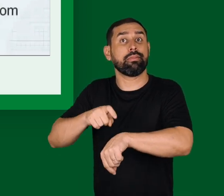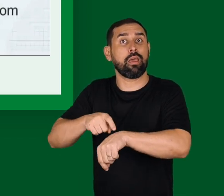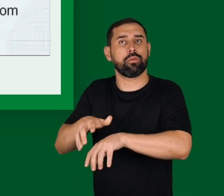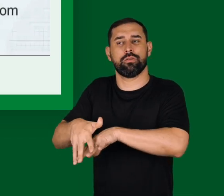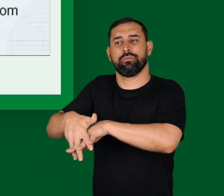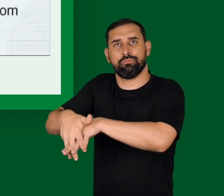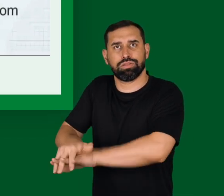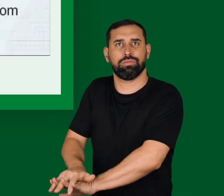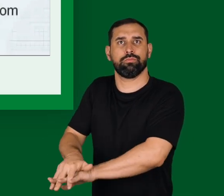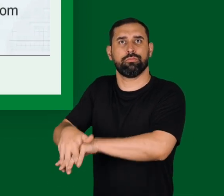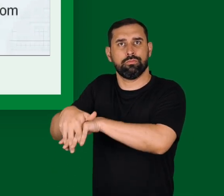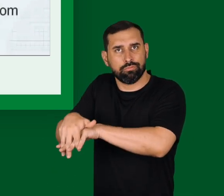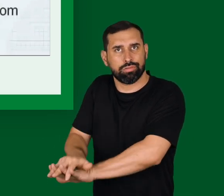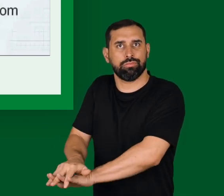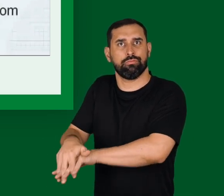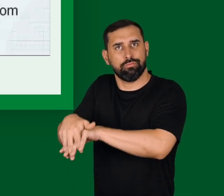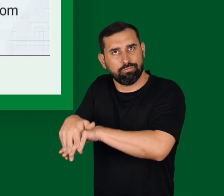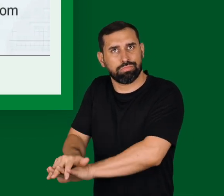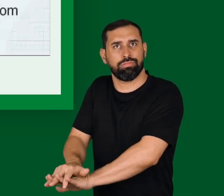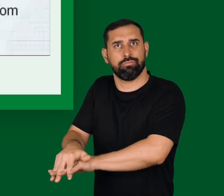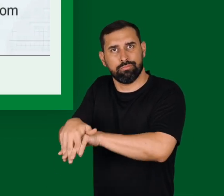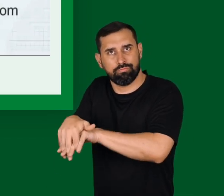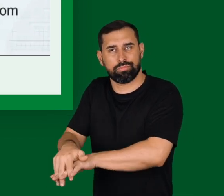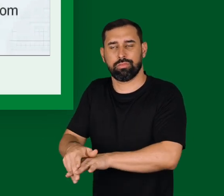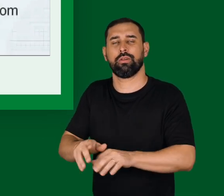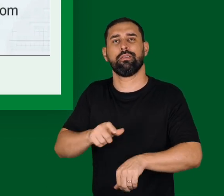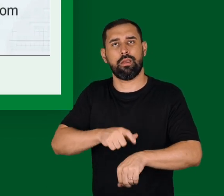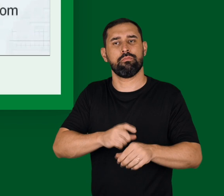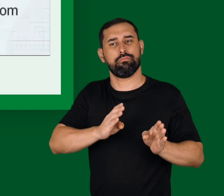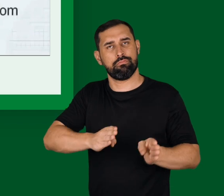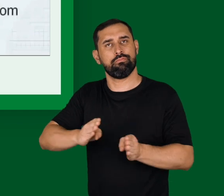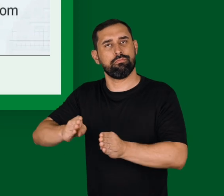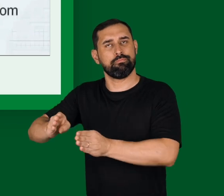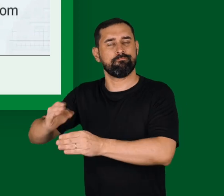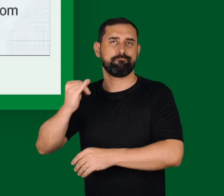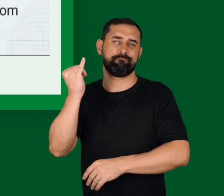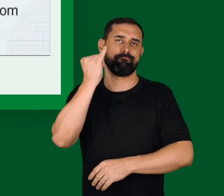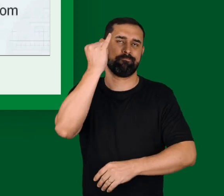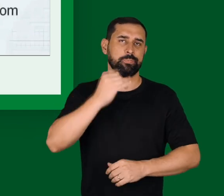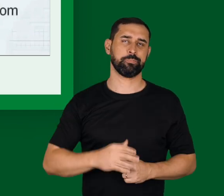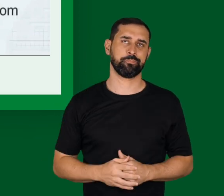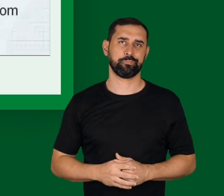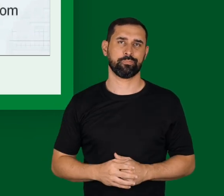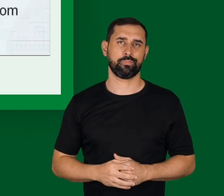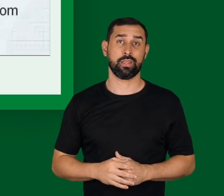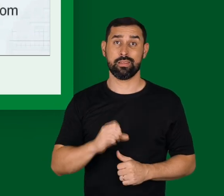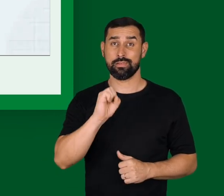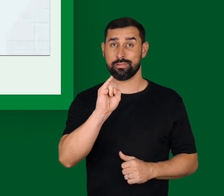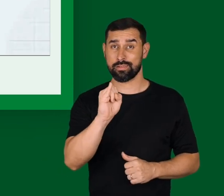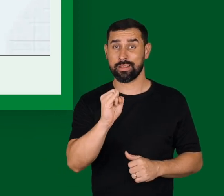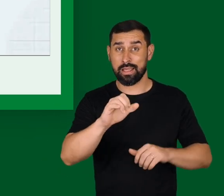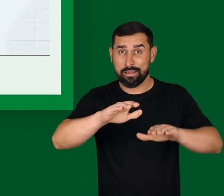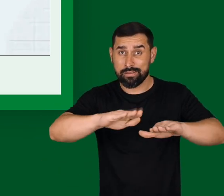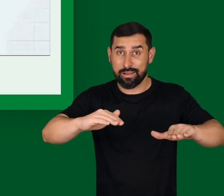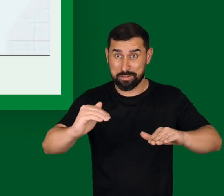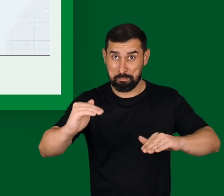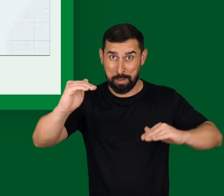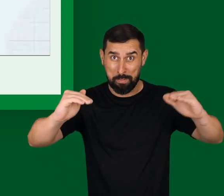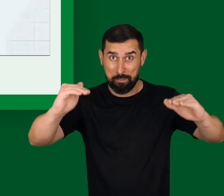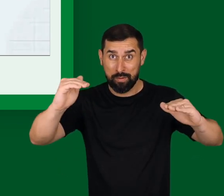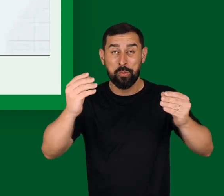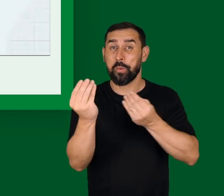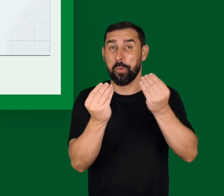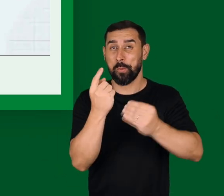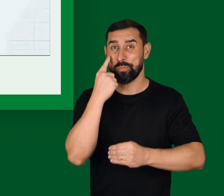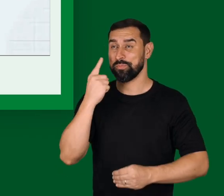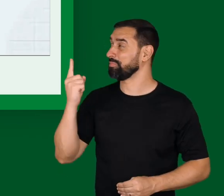precisa descomprimir, e tem que ser mantido um ritmo, onde a gente vai ter compressão, descompressão, descompressão, tá?